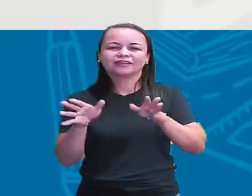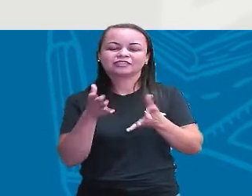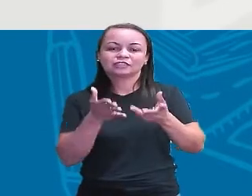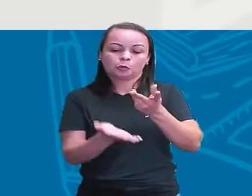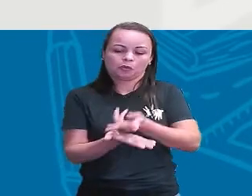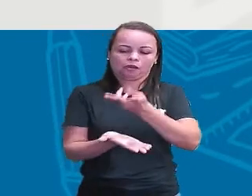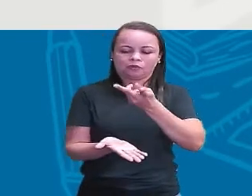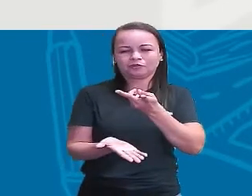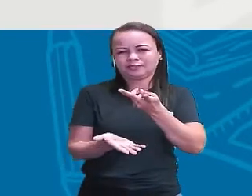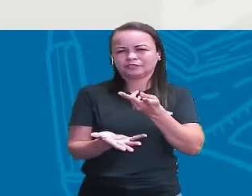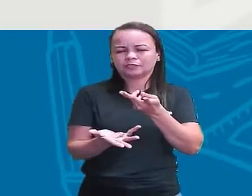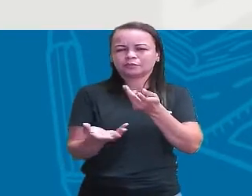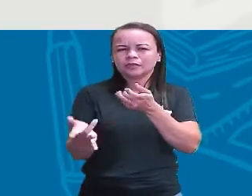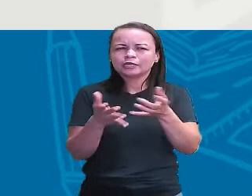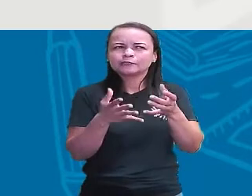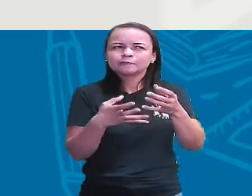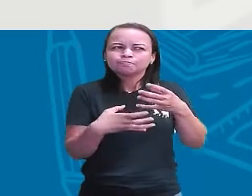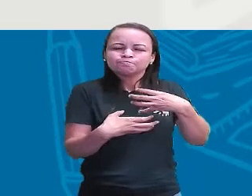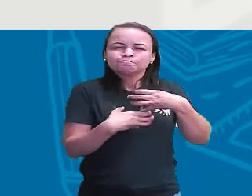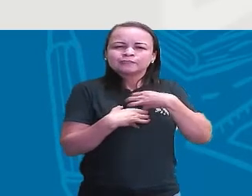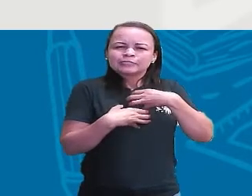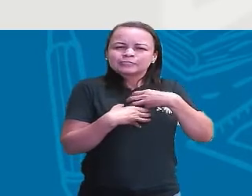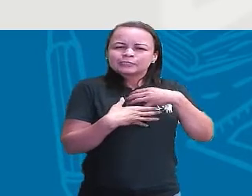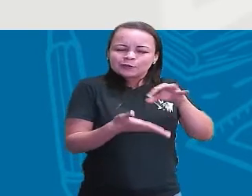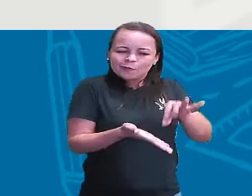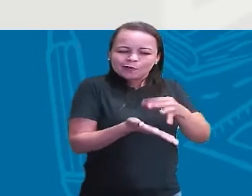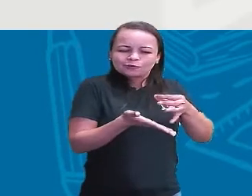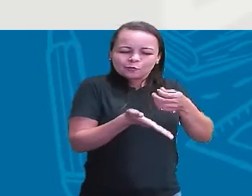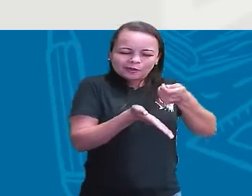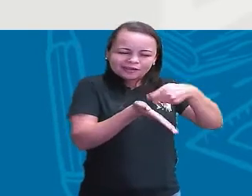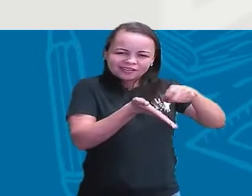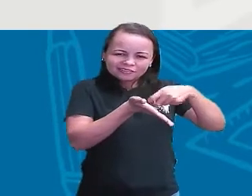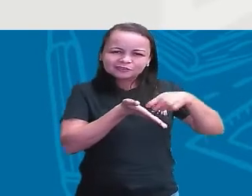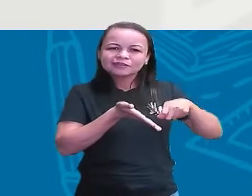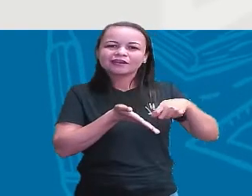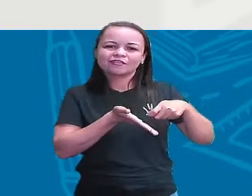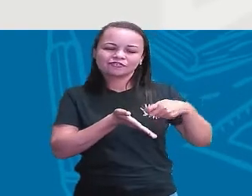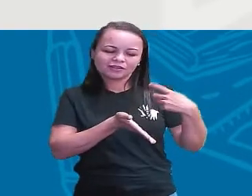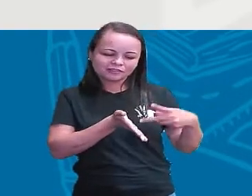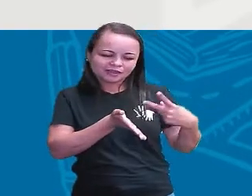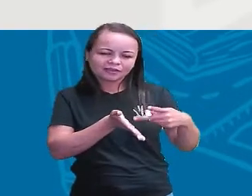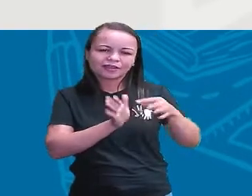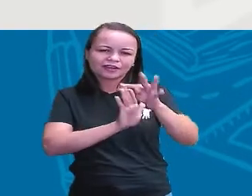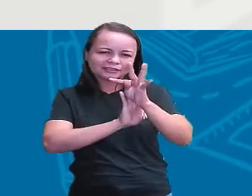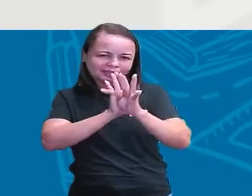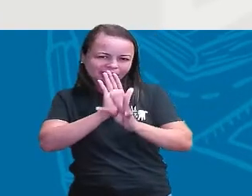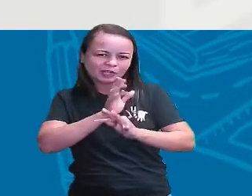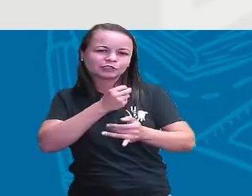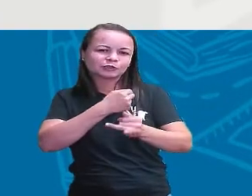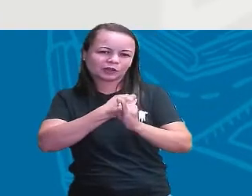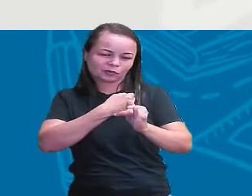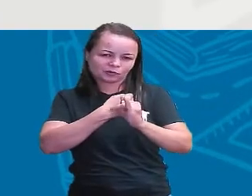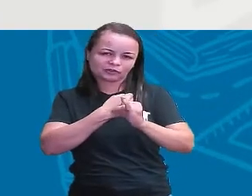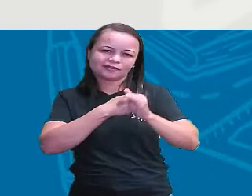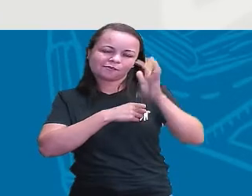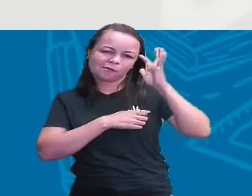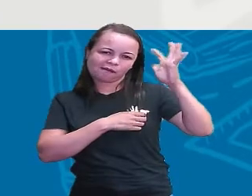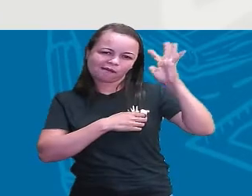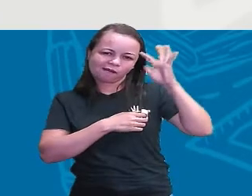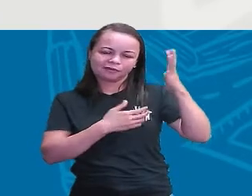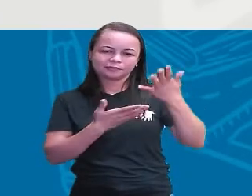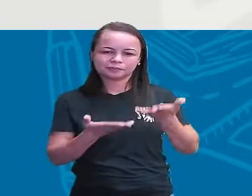acontecimento tocou o autor, né? Tocou a pessoa para que ela escrevesse aquele texto, aquela crônica, trazendo aí uma